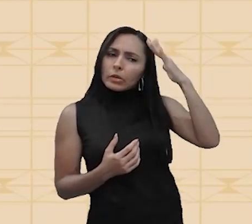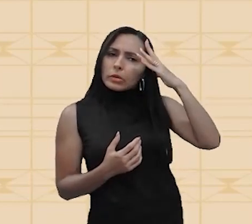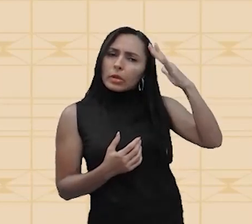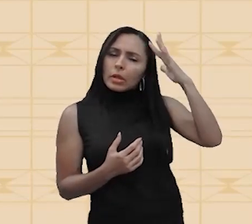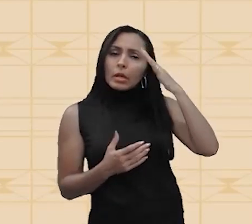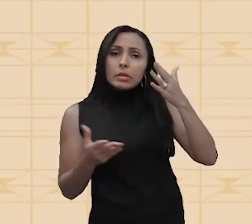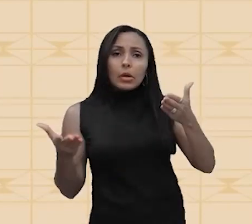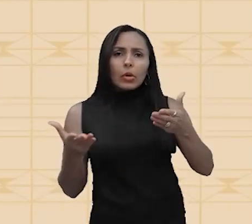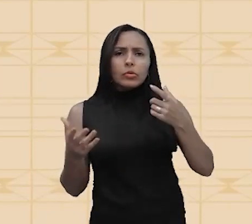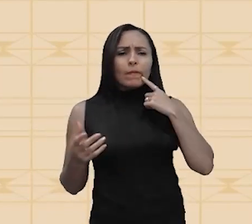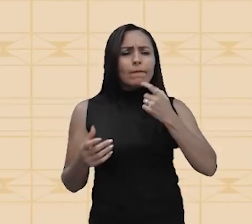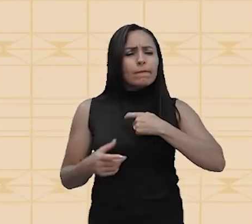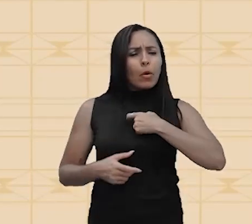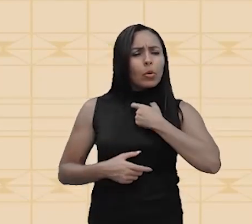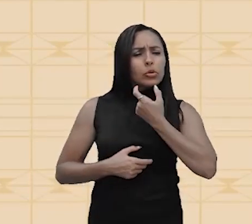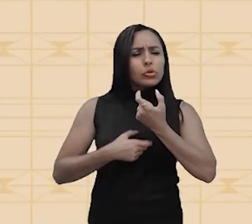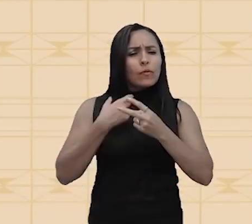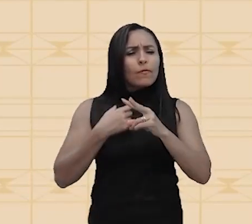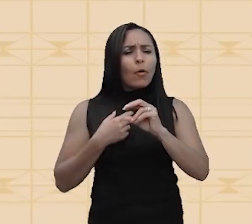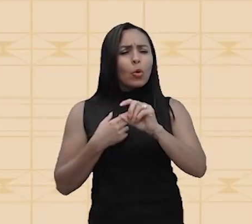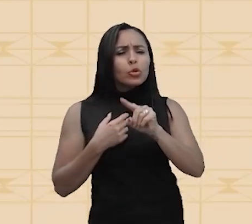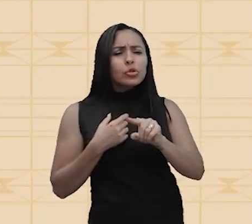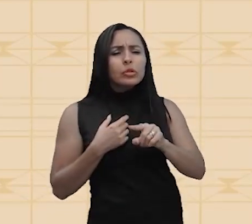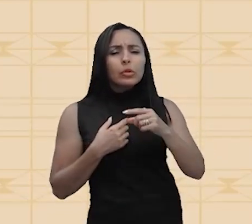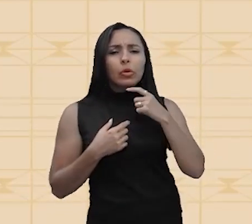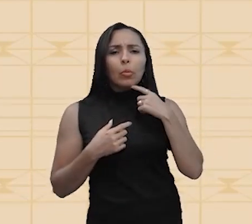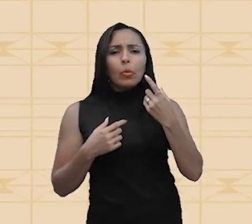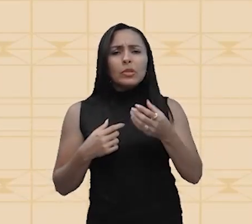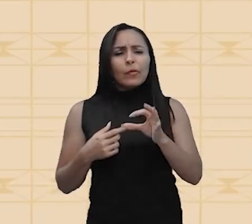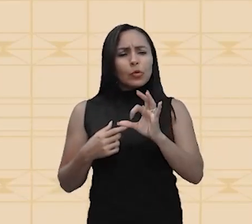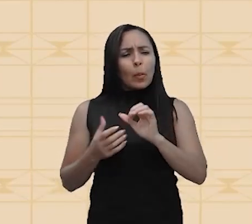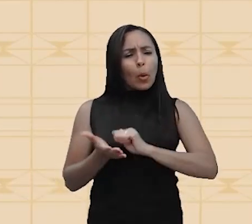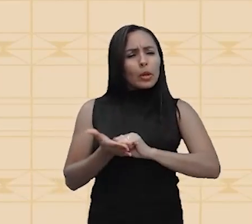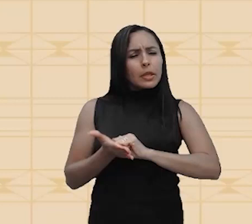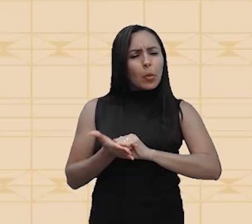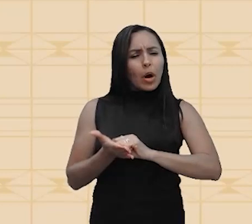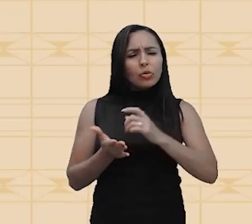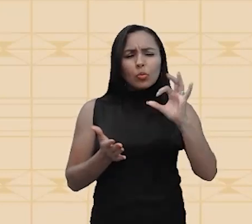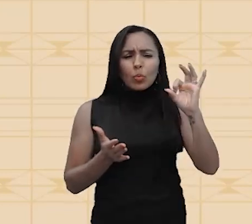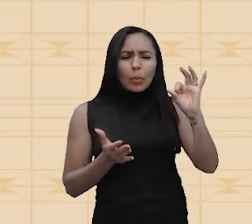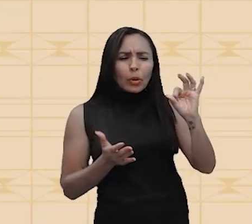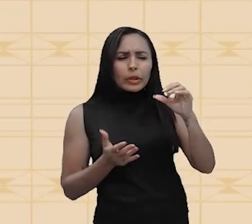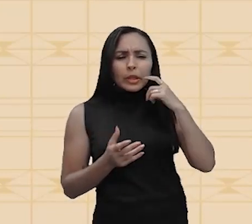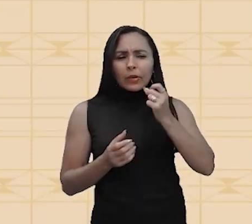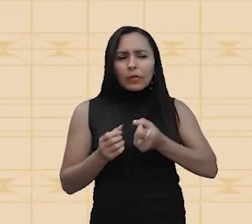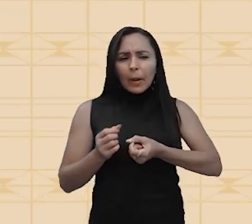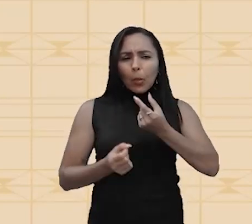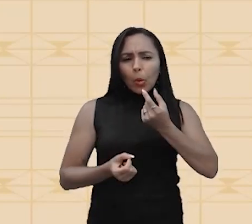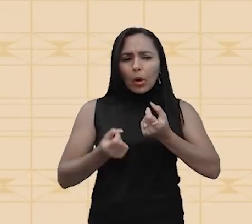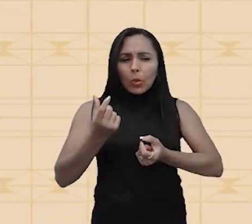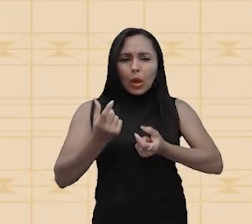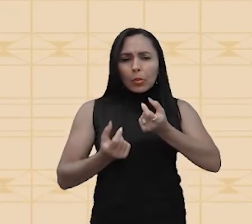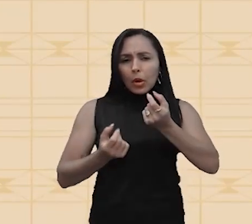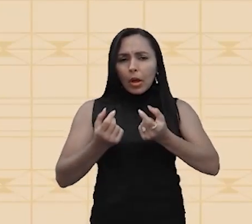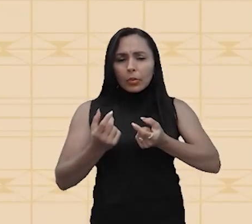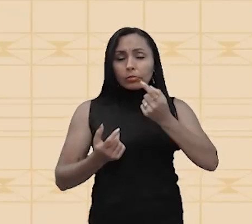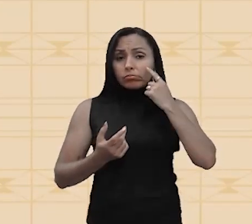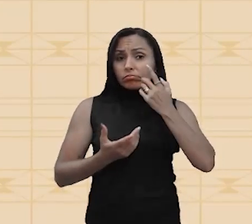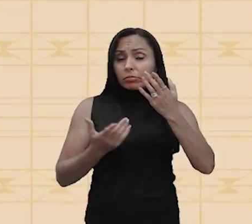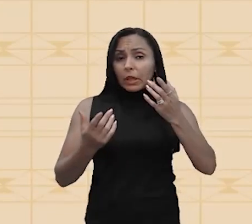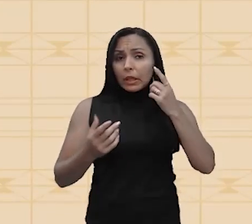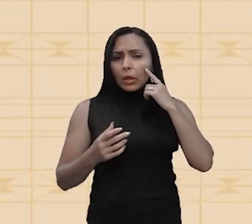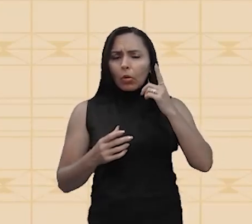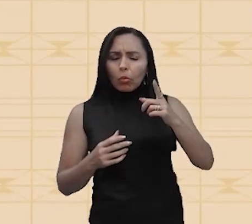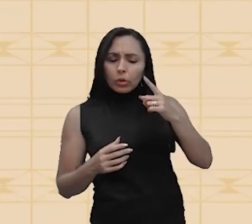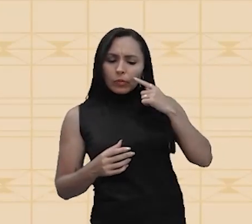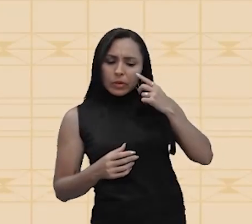voz. Tenta imaginar a sua voz como se fosse uma bolinha de borracha. Aquela bolinha que fica pulando e não para nunca mais. Então, quando você